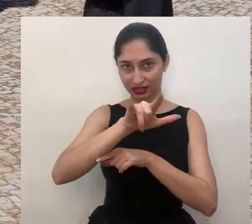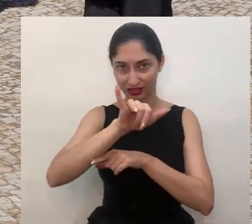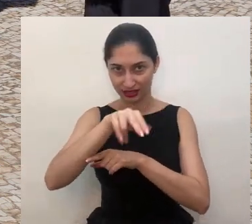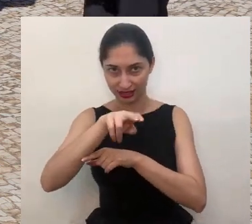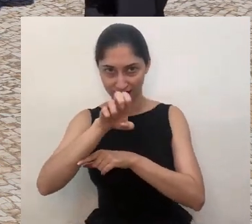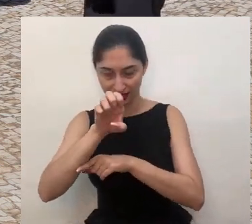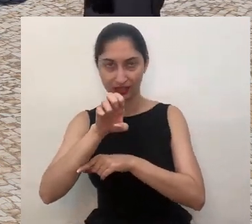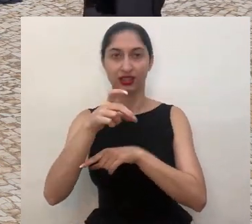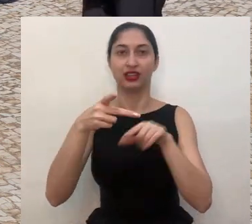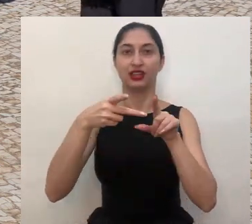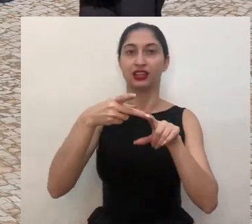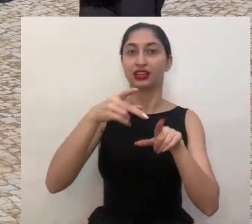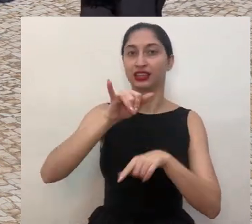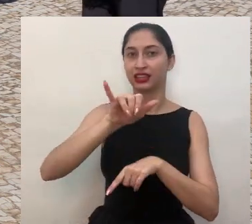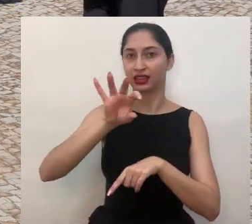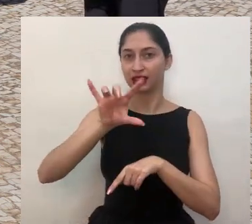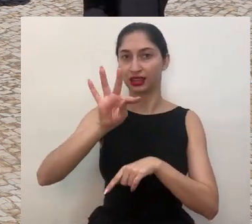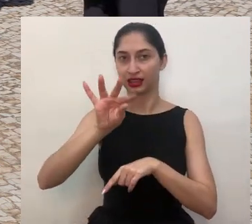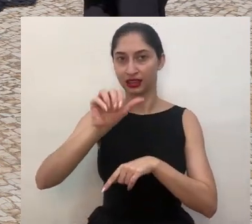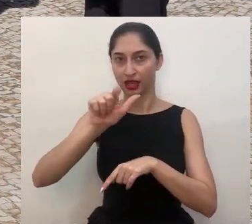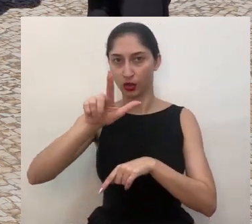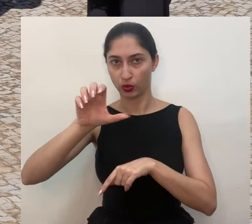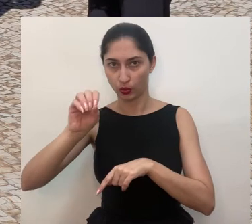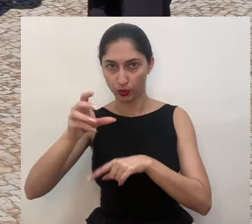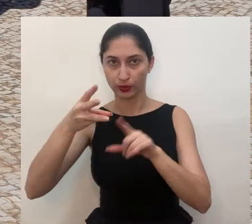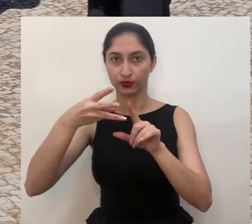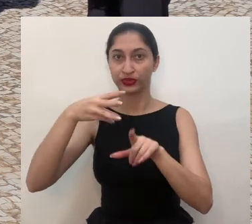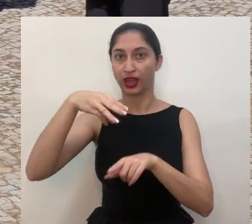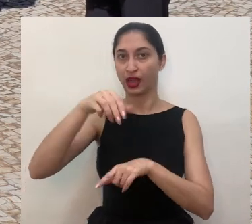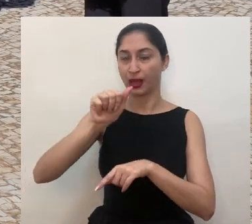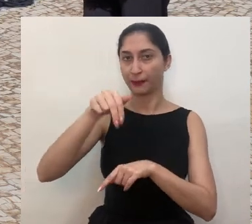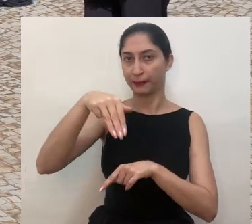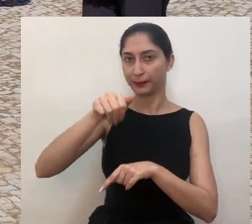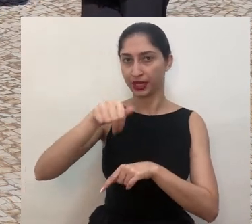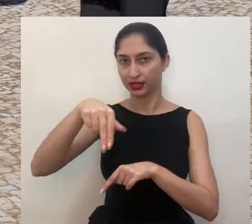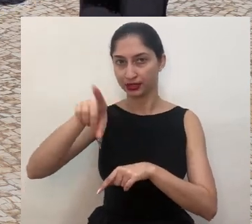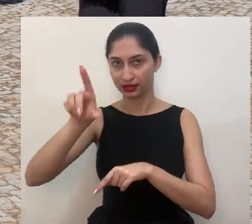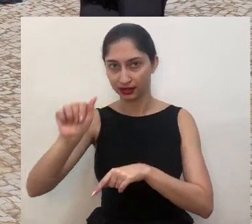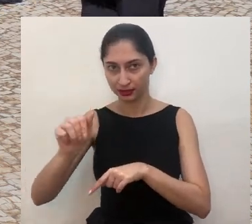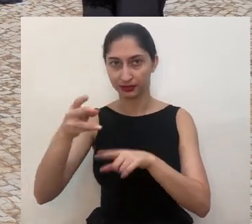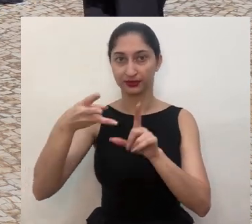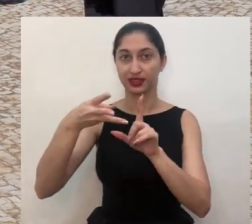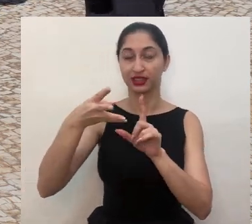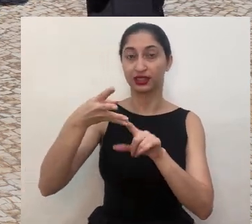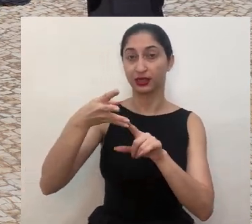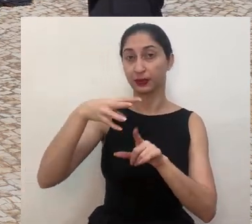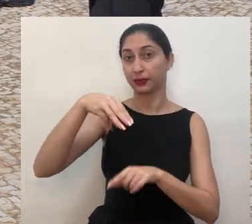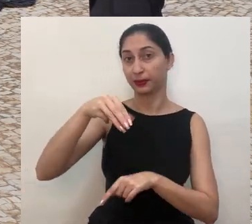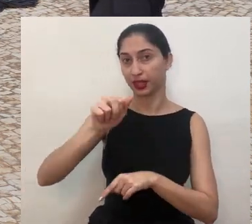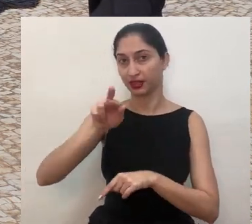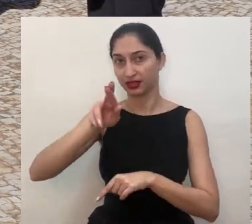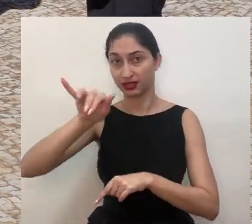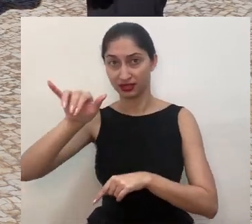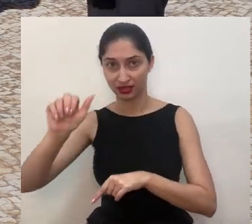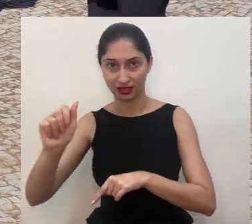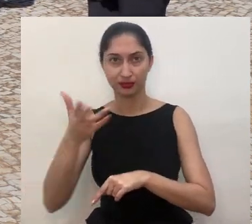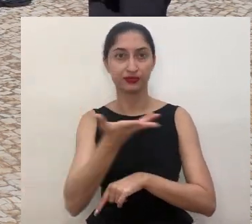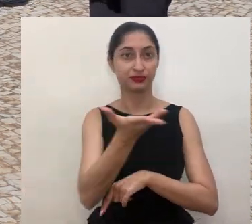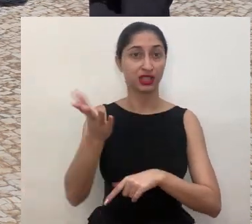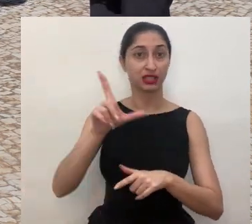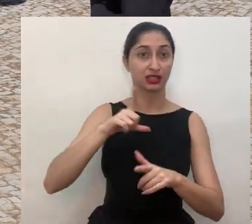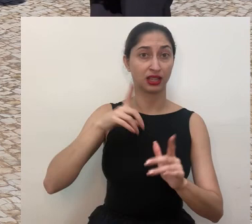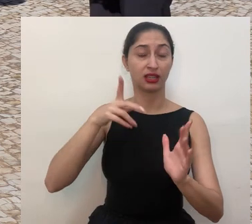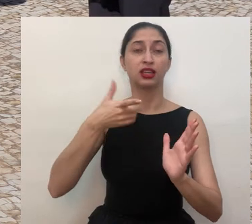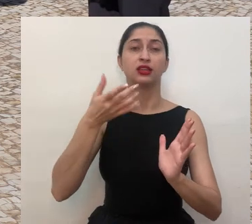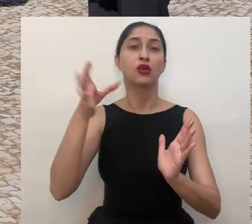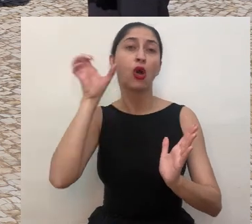Ítalo, Amanda e Maria Laura. Eles já estão com pranchetas para organizar essa observação, as sensações, as impressões que